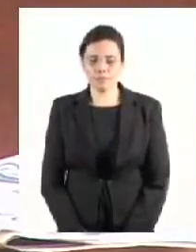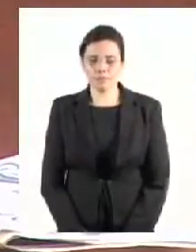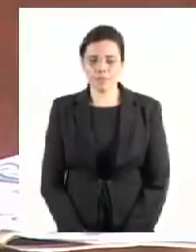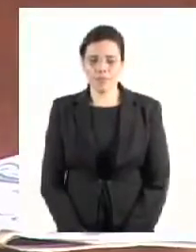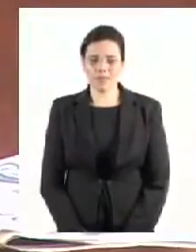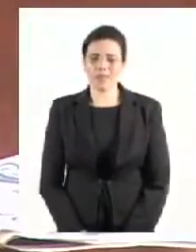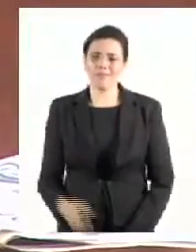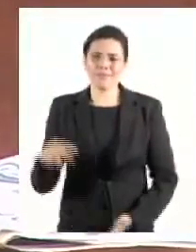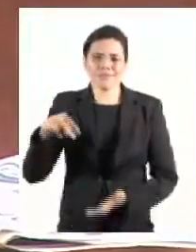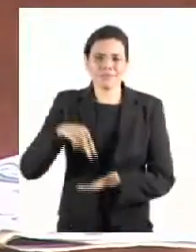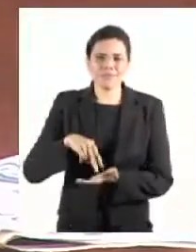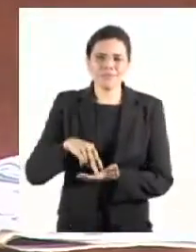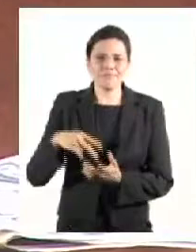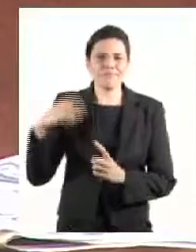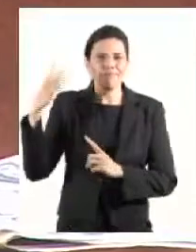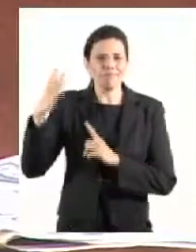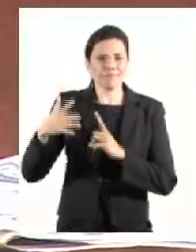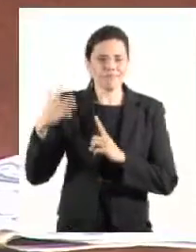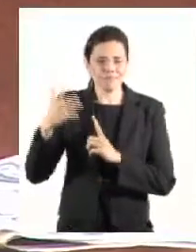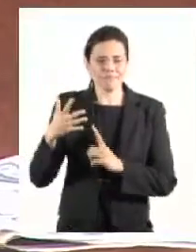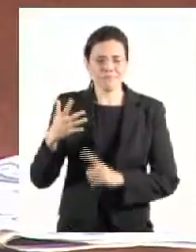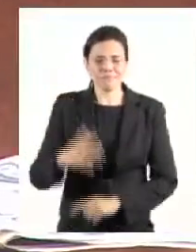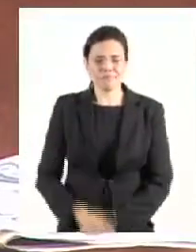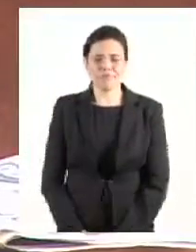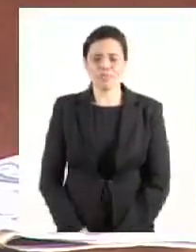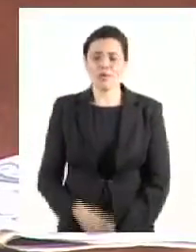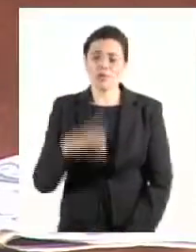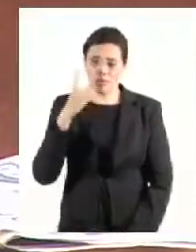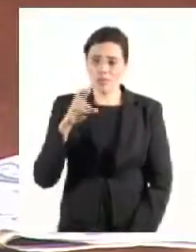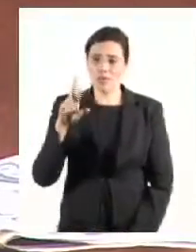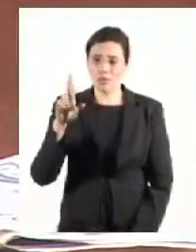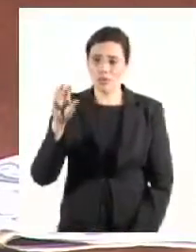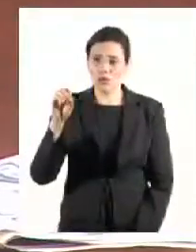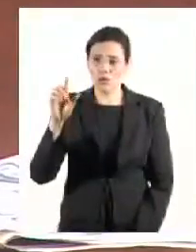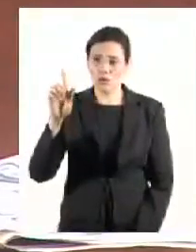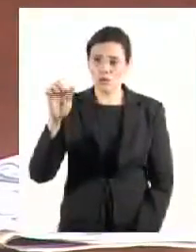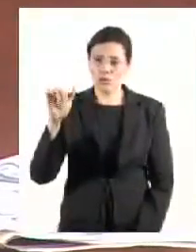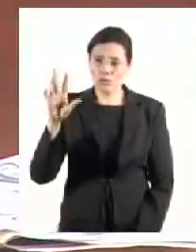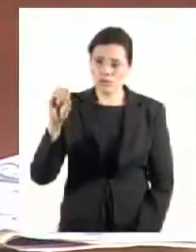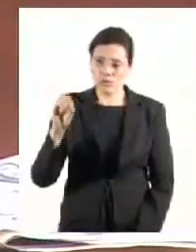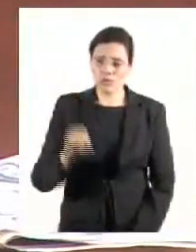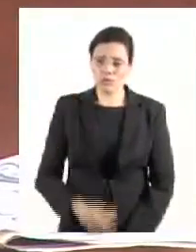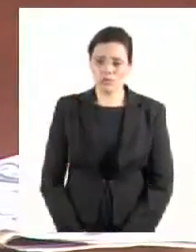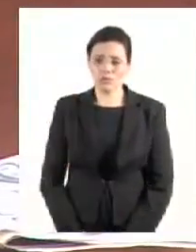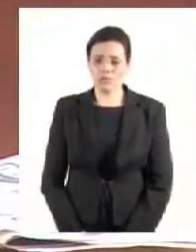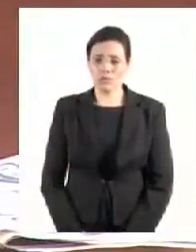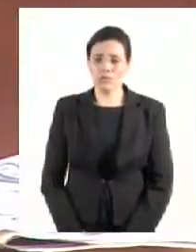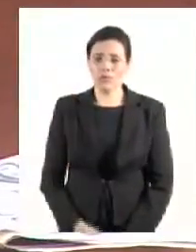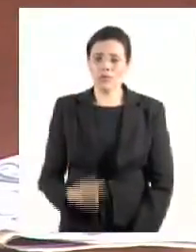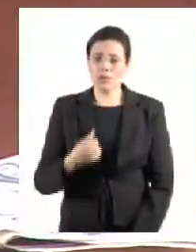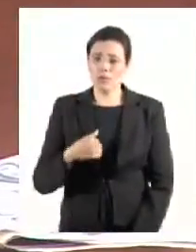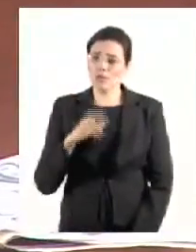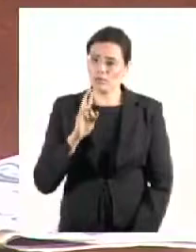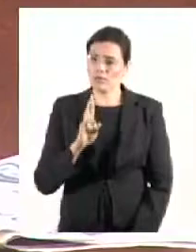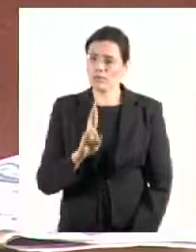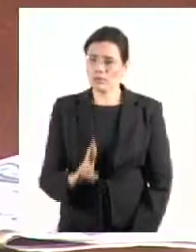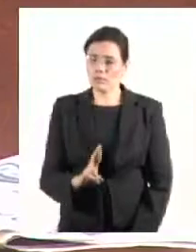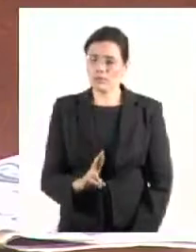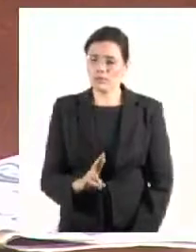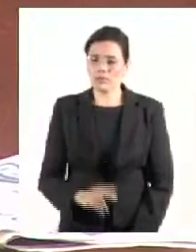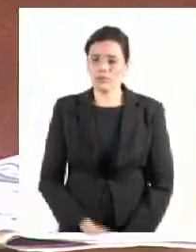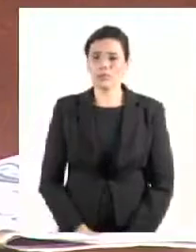Veio dizer, isso eu não devia nem responder, mas vou responder porque ainda é líder do governo, vou responder.